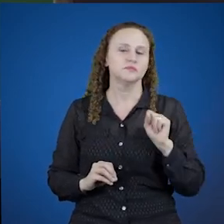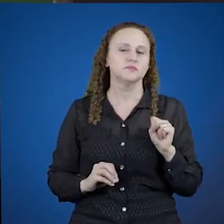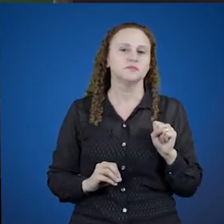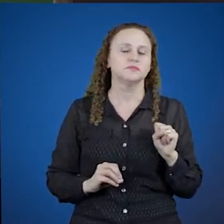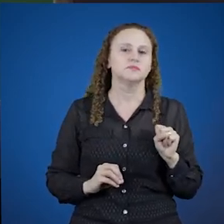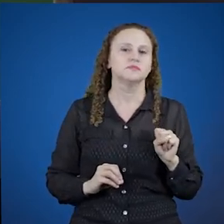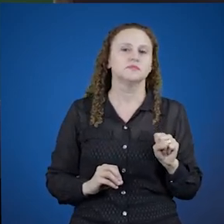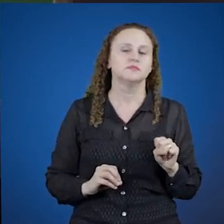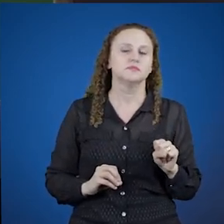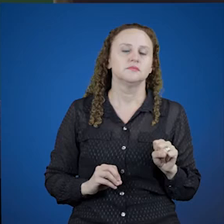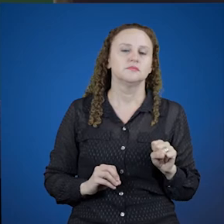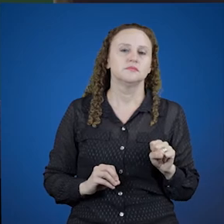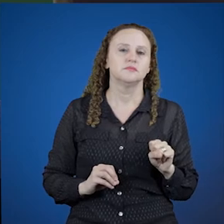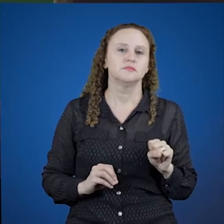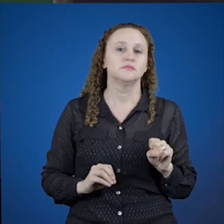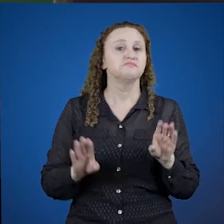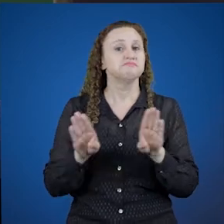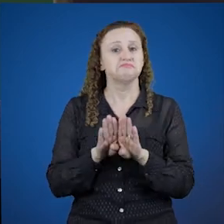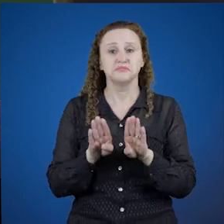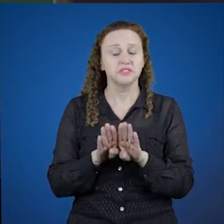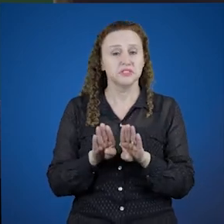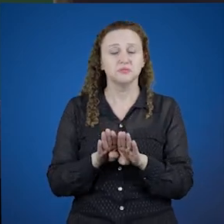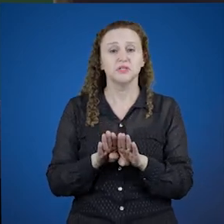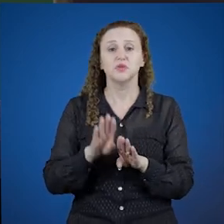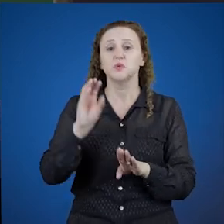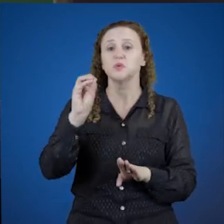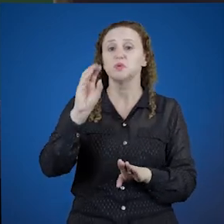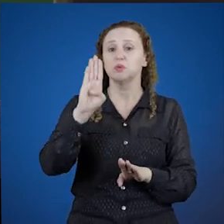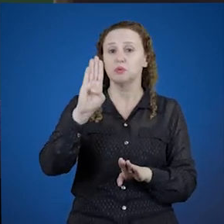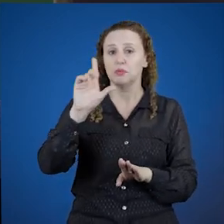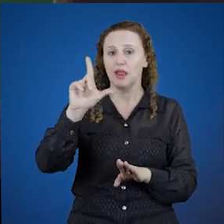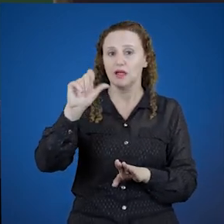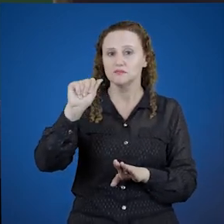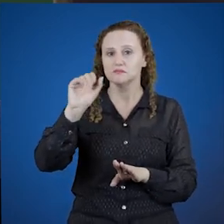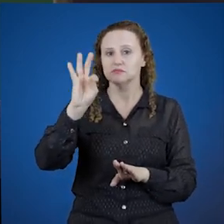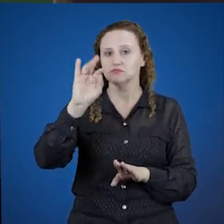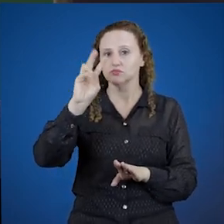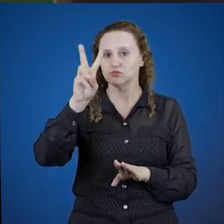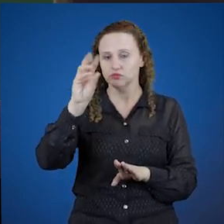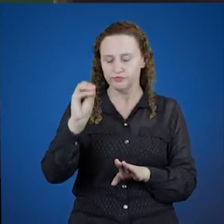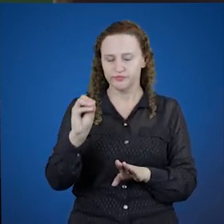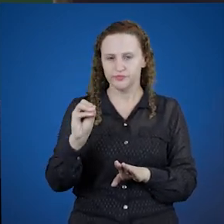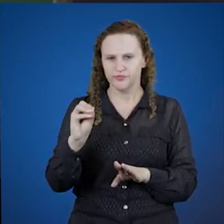ah e também não ablativo